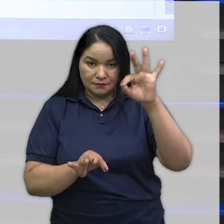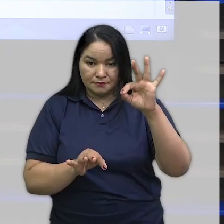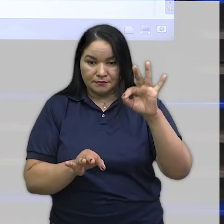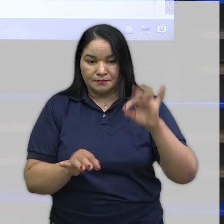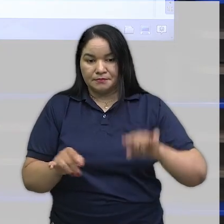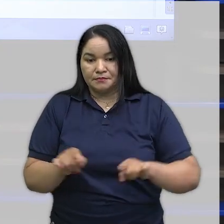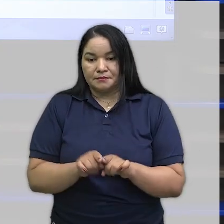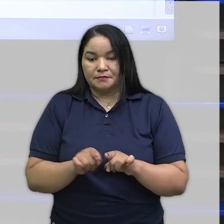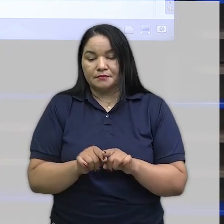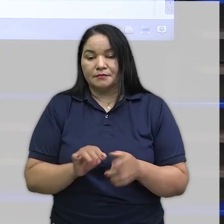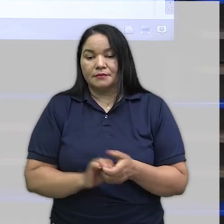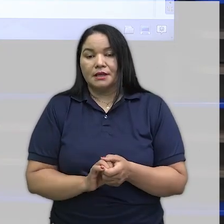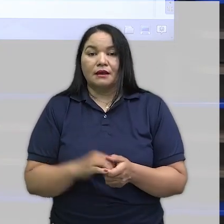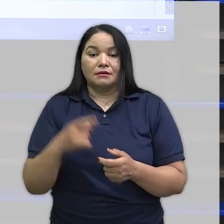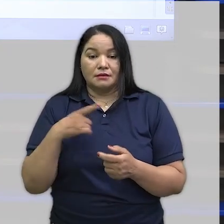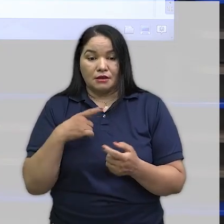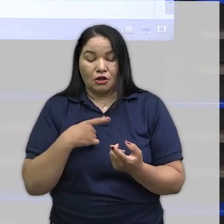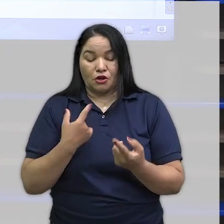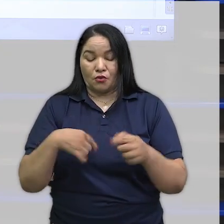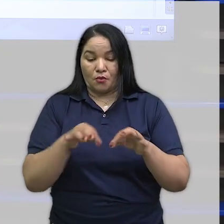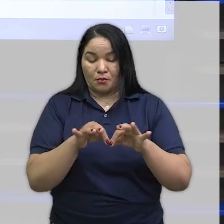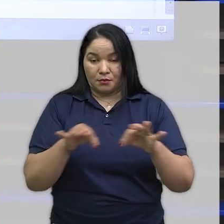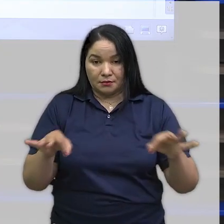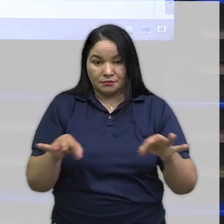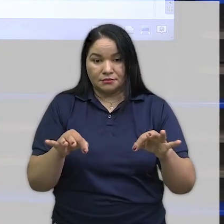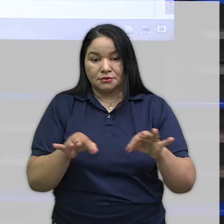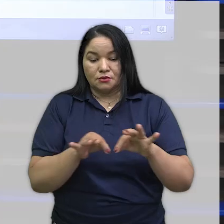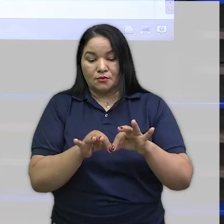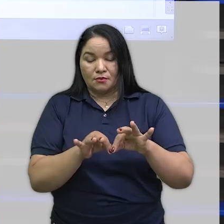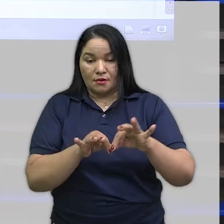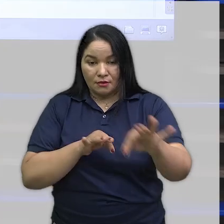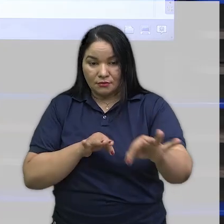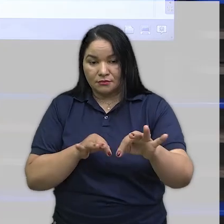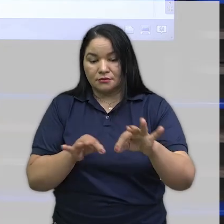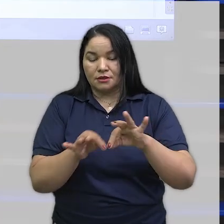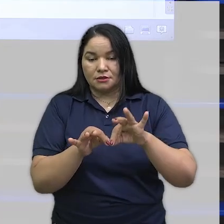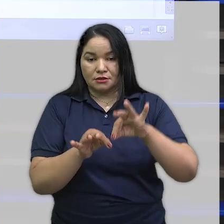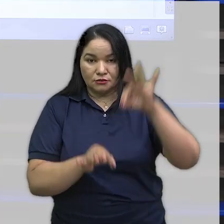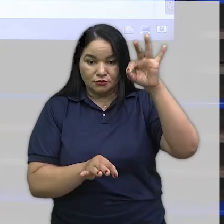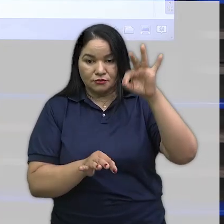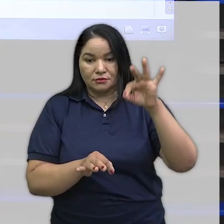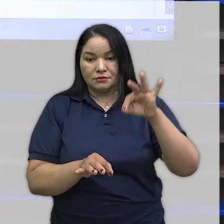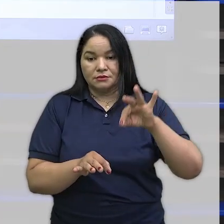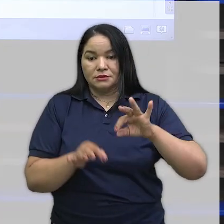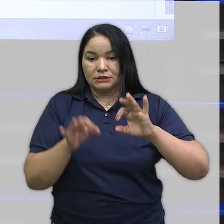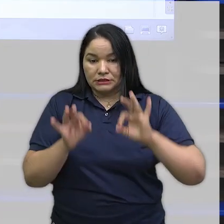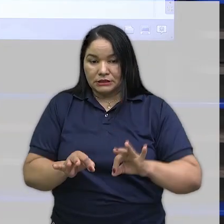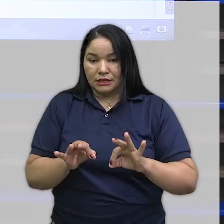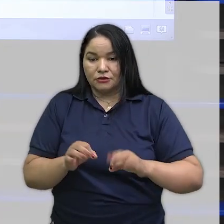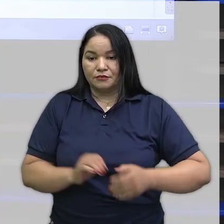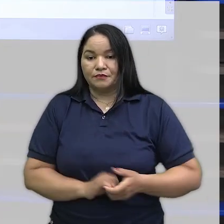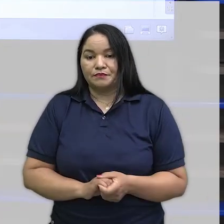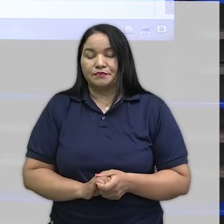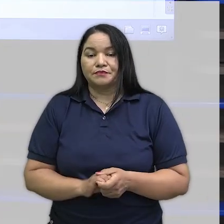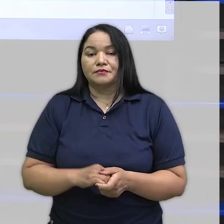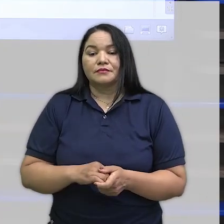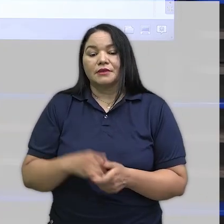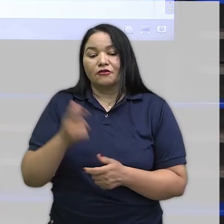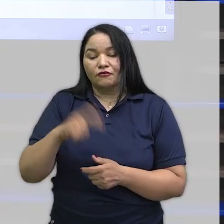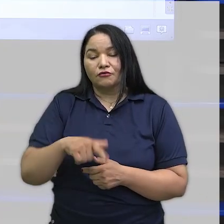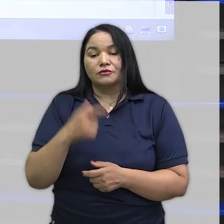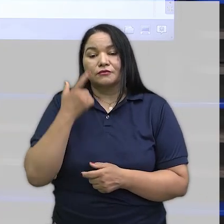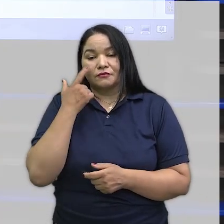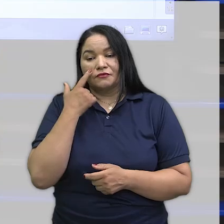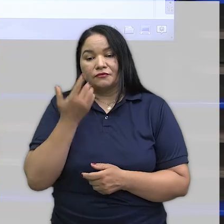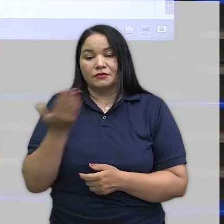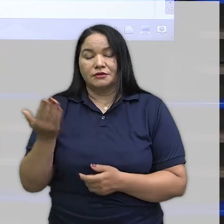dimensões. Nesse caso, eu estou falando do espaço que esse objeto ocupa. Então, por isso que temos comprimento, largura e altura, tá